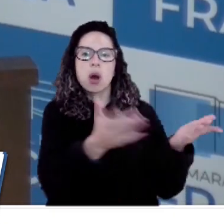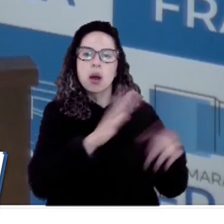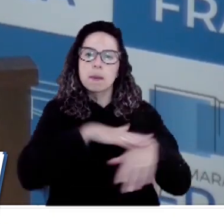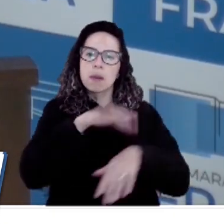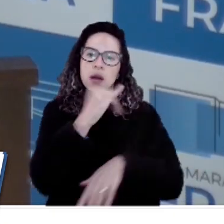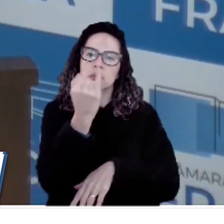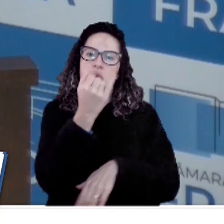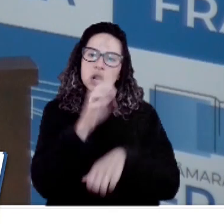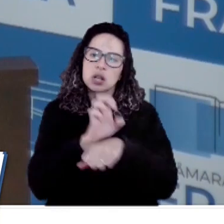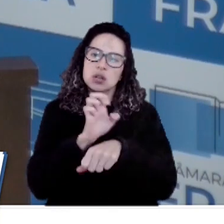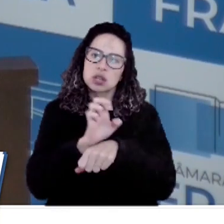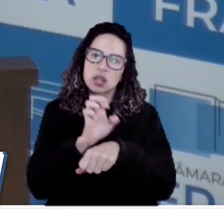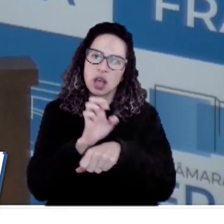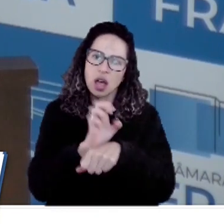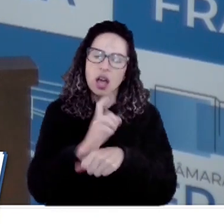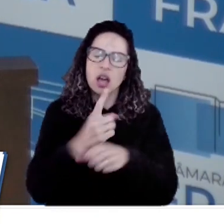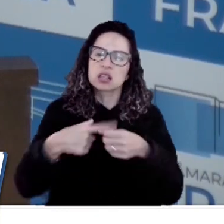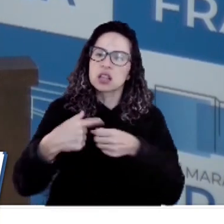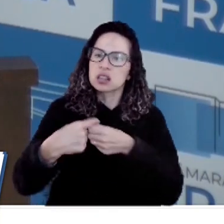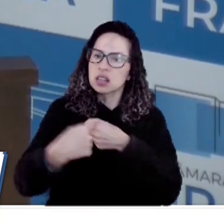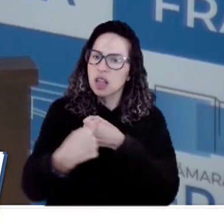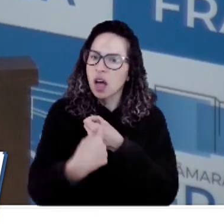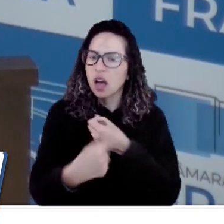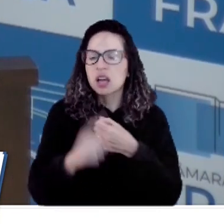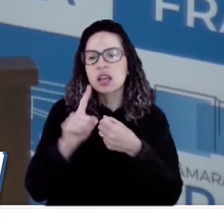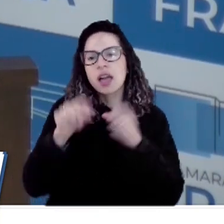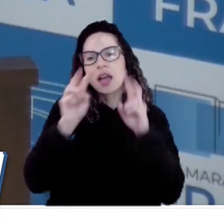estado, na nossa cidade, que é a questão